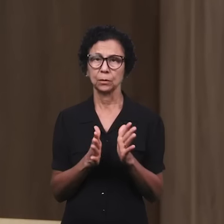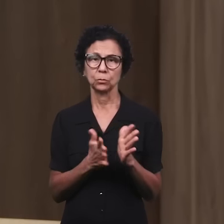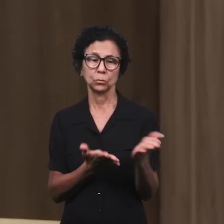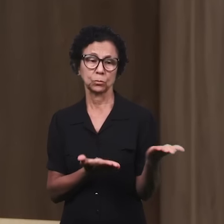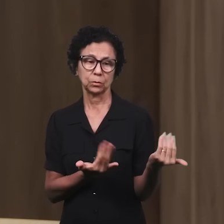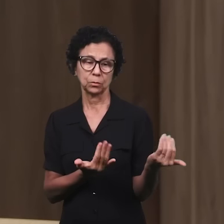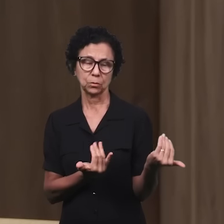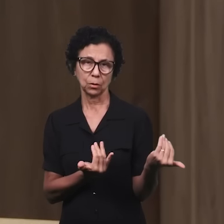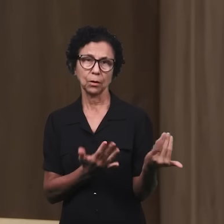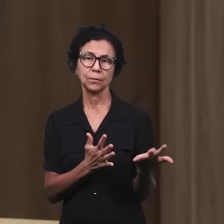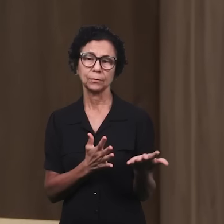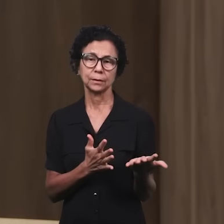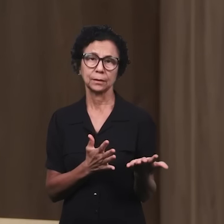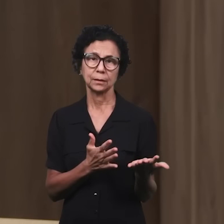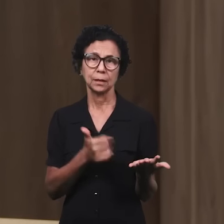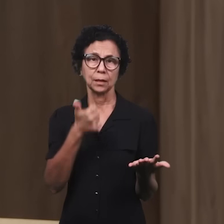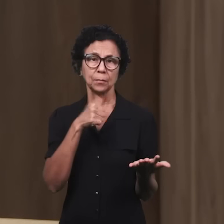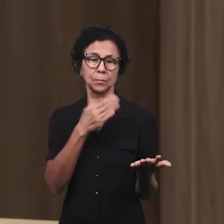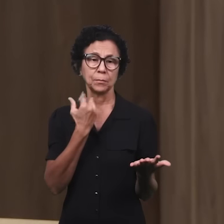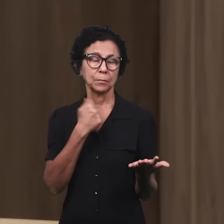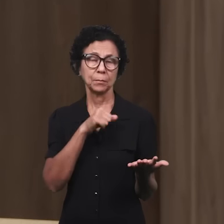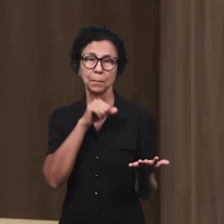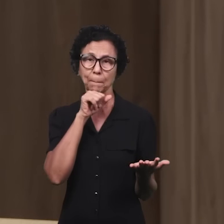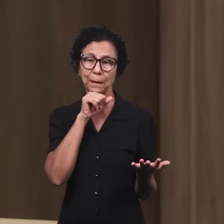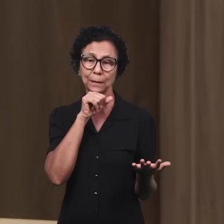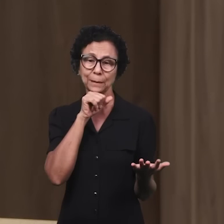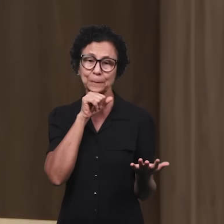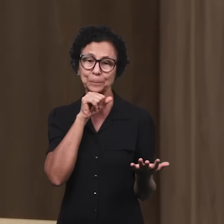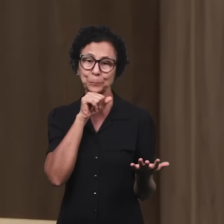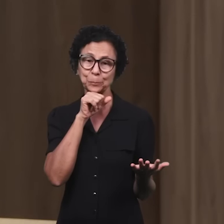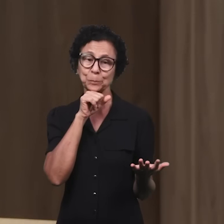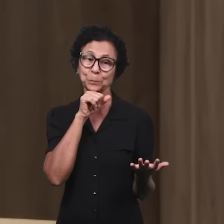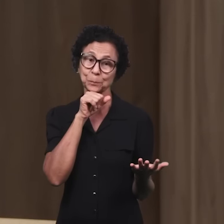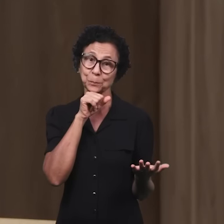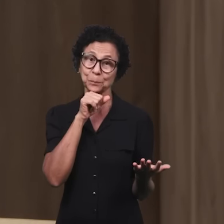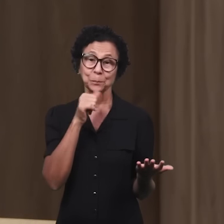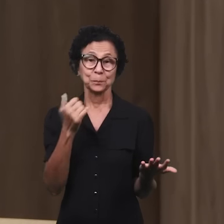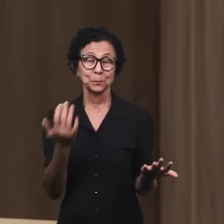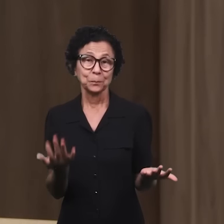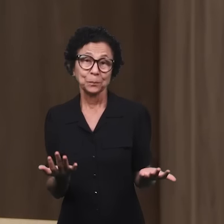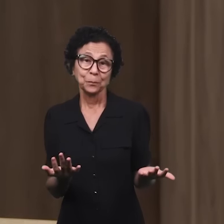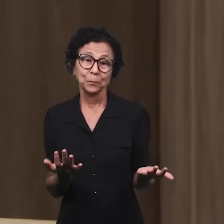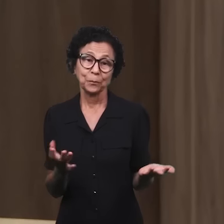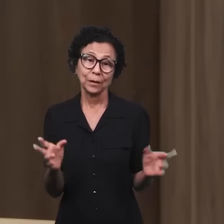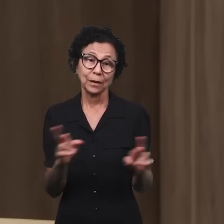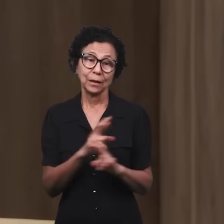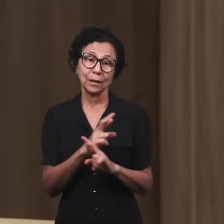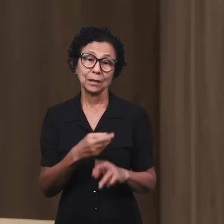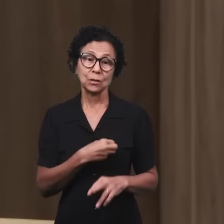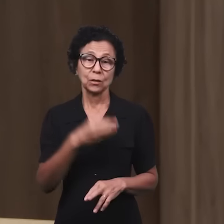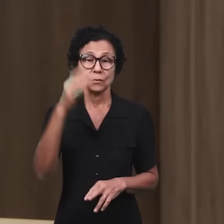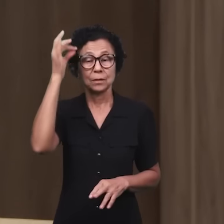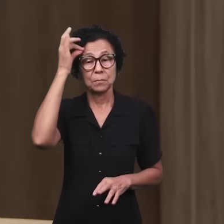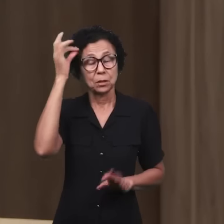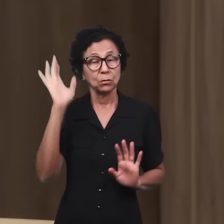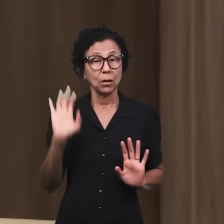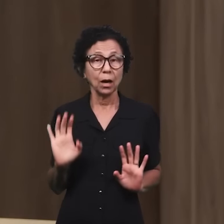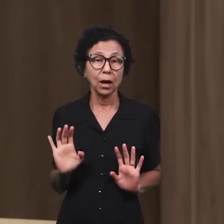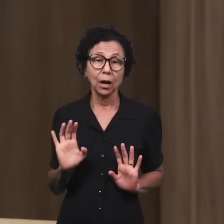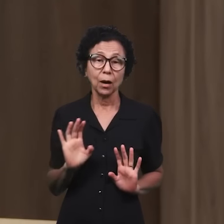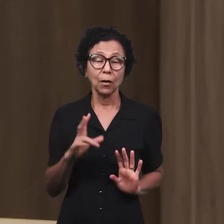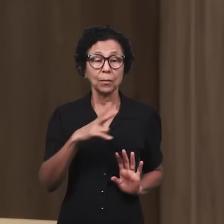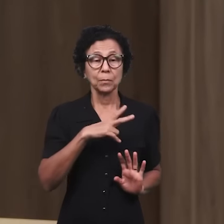pais, não temos como obrigar a parte espiritual. Se mora lá na nossa casa ainda, tem as regras da casa e